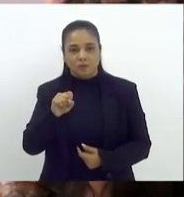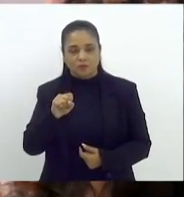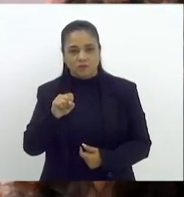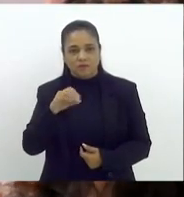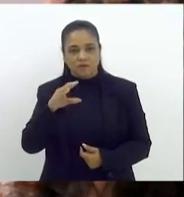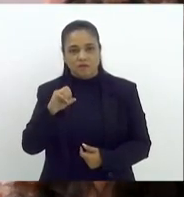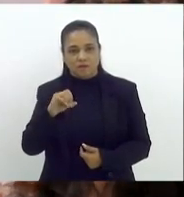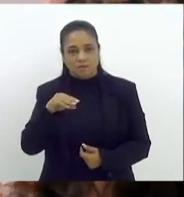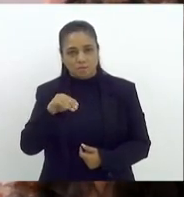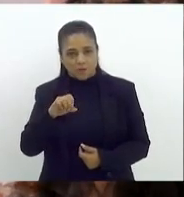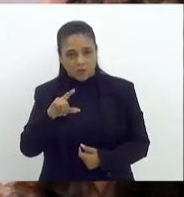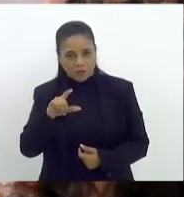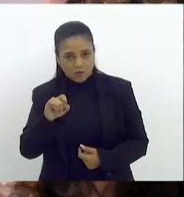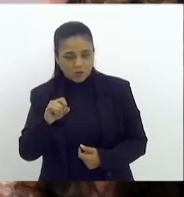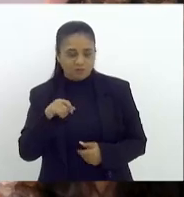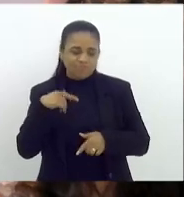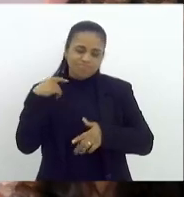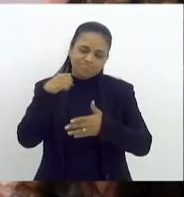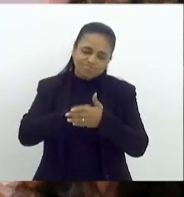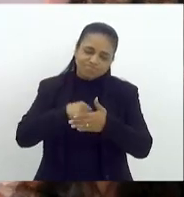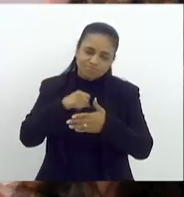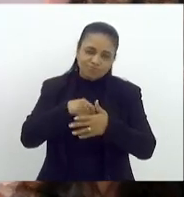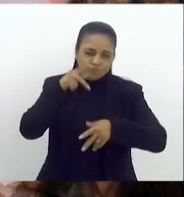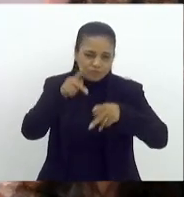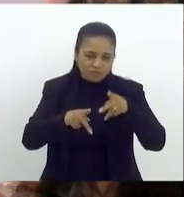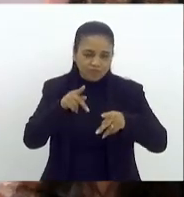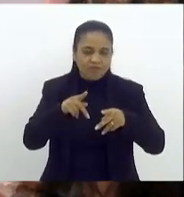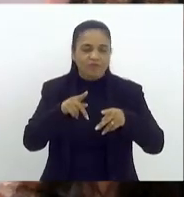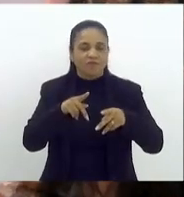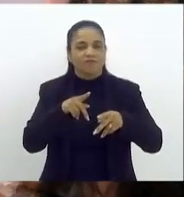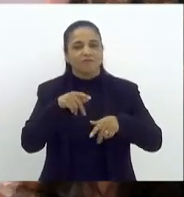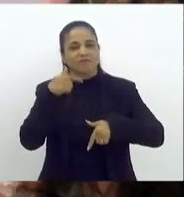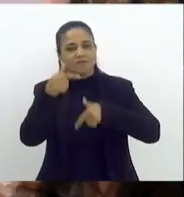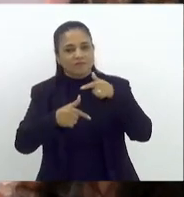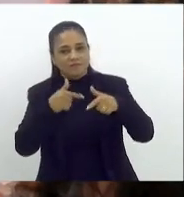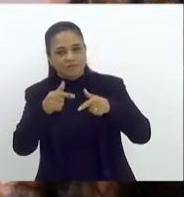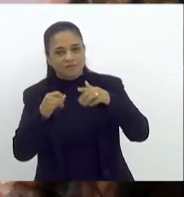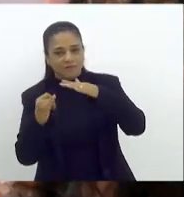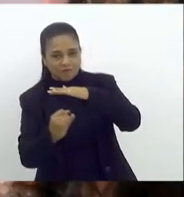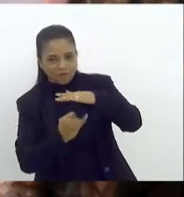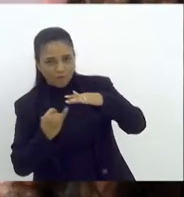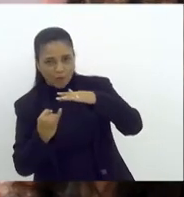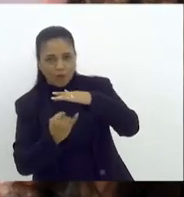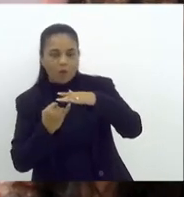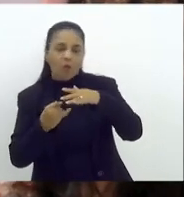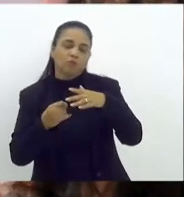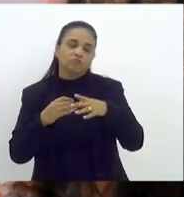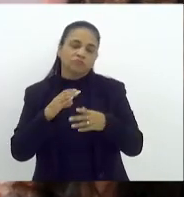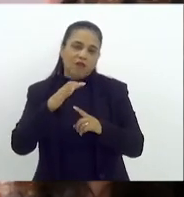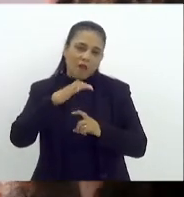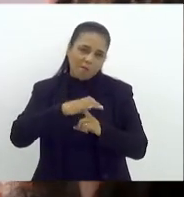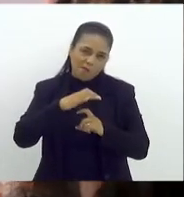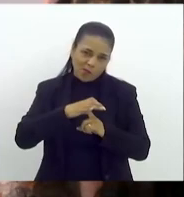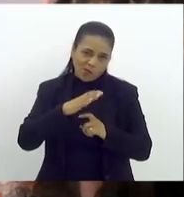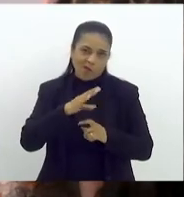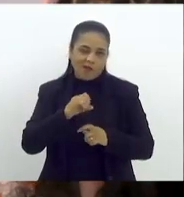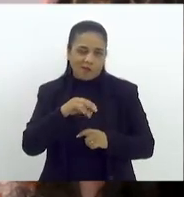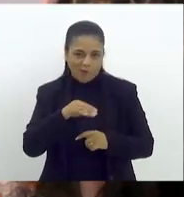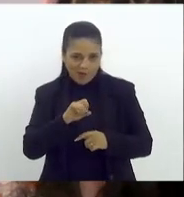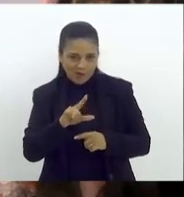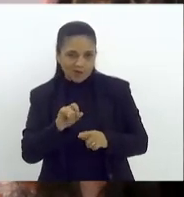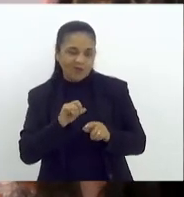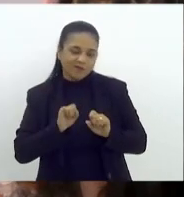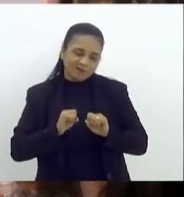aí lutando pelo povo do trabalho informal pelos ambulantes pelos camelões mas eu não podia deixar de passar para fazer essa